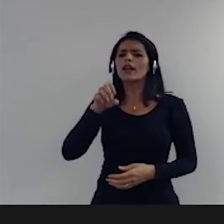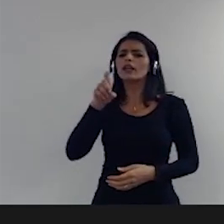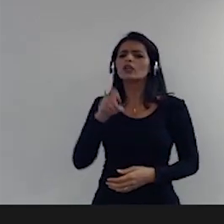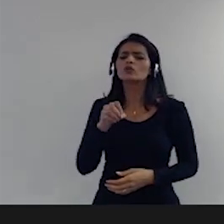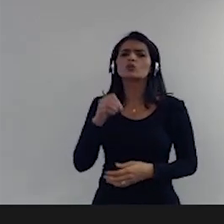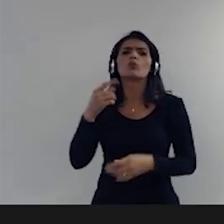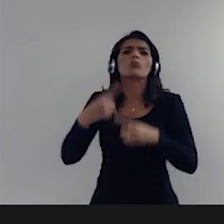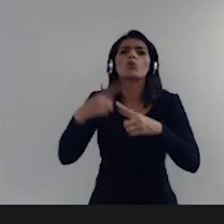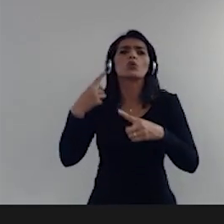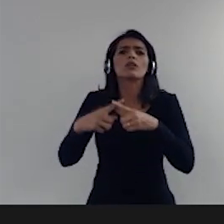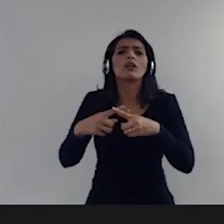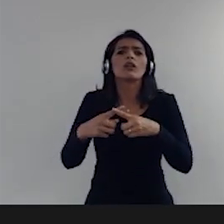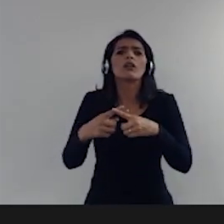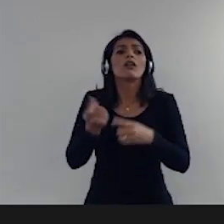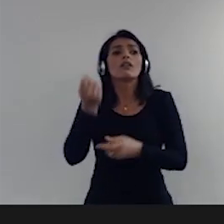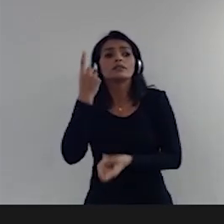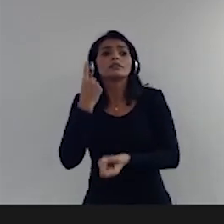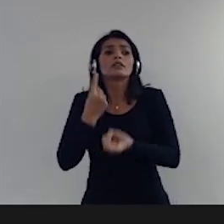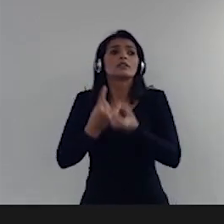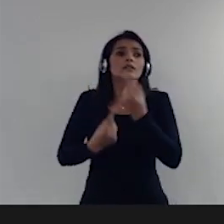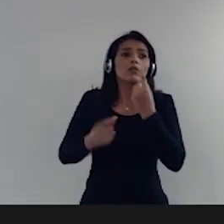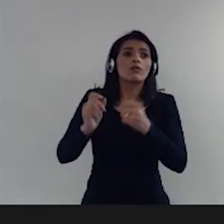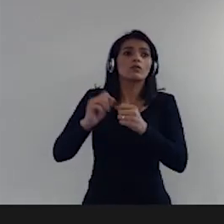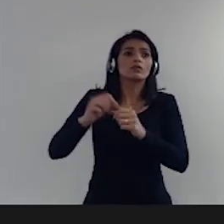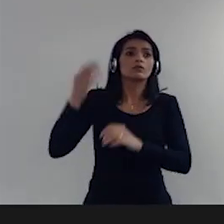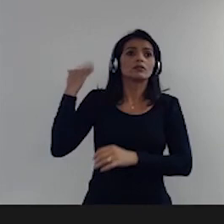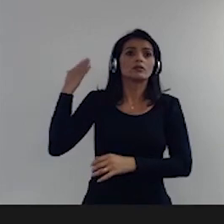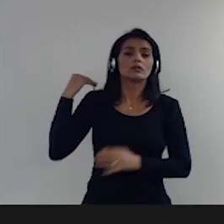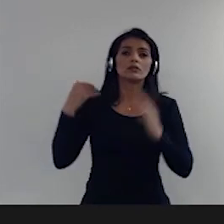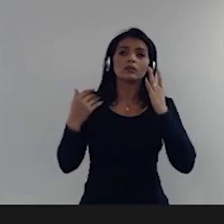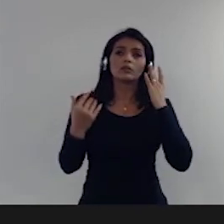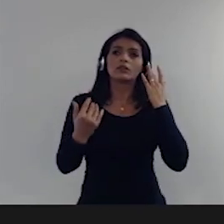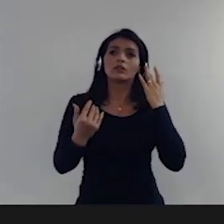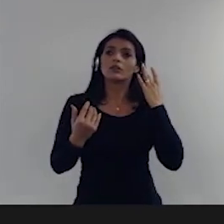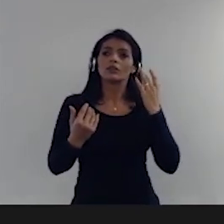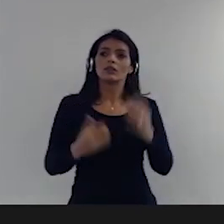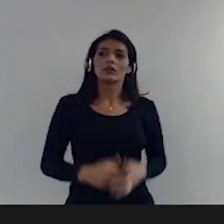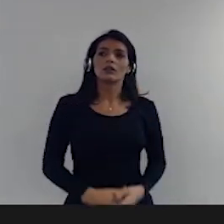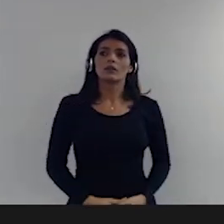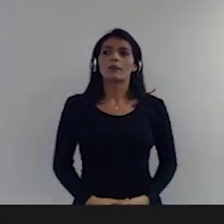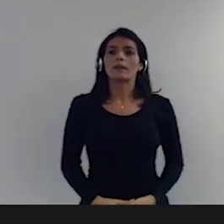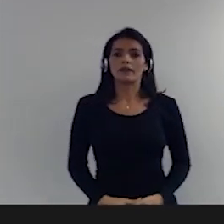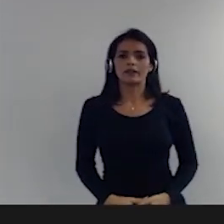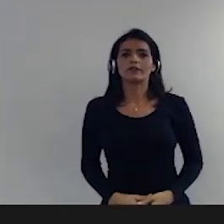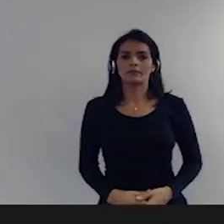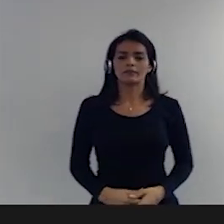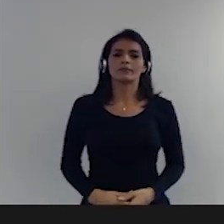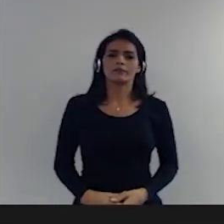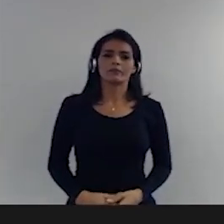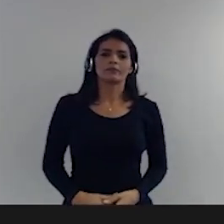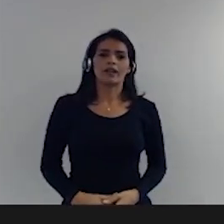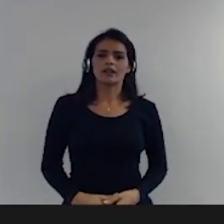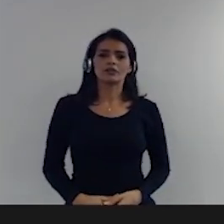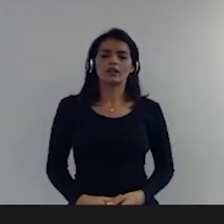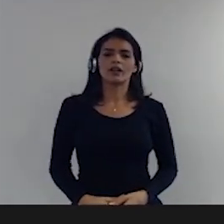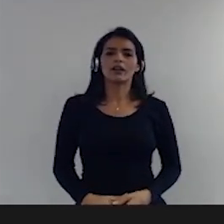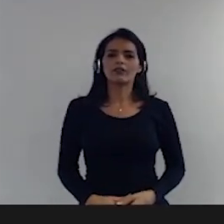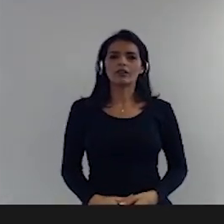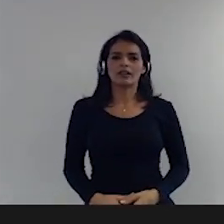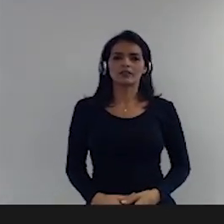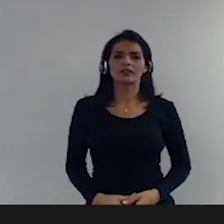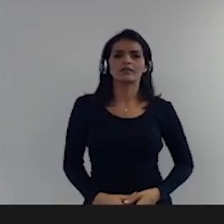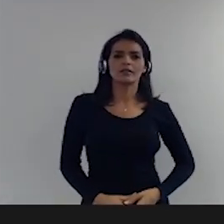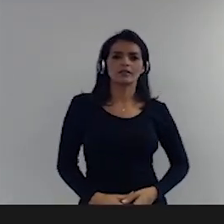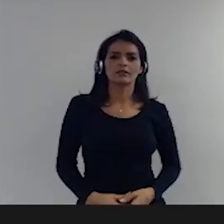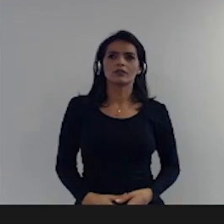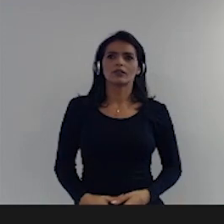causalidade, ou seja, a exceção que se fazia naquele momento não era proporcional à necessidade da natureza sanitária da